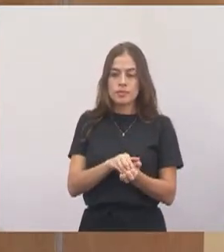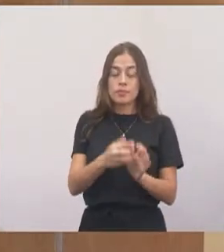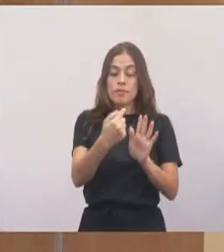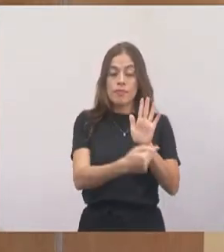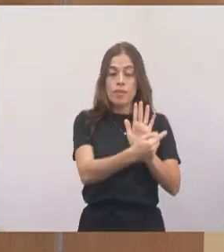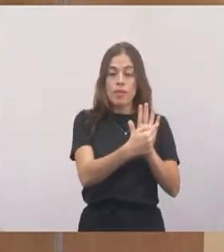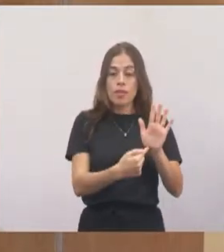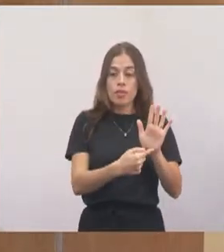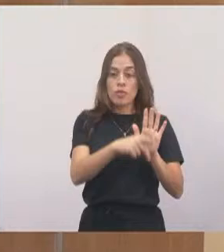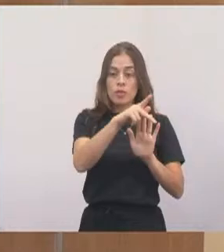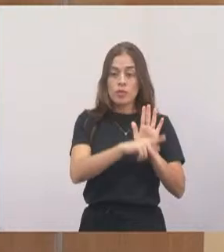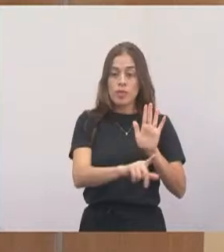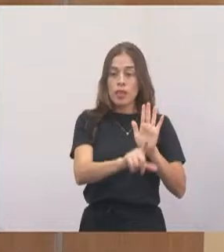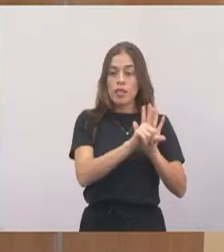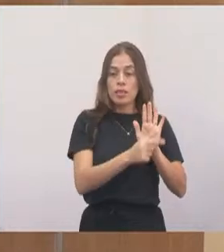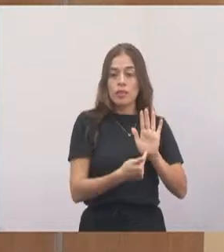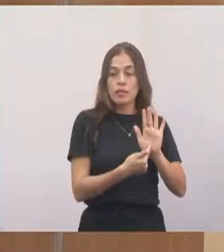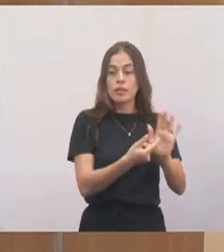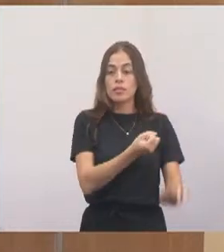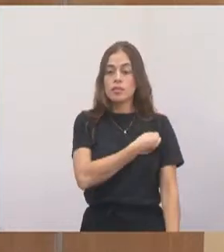projeto da Lei número